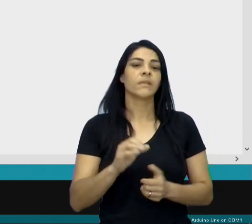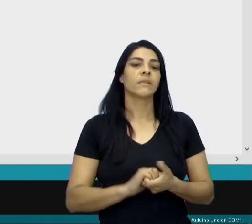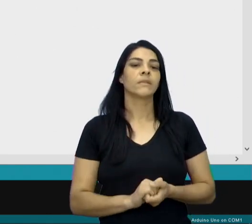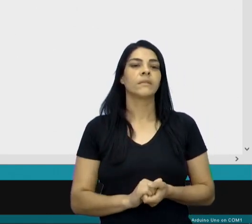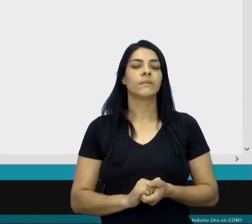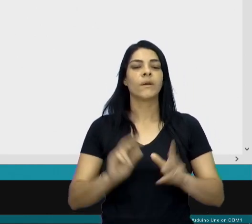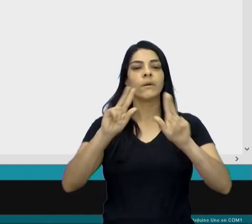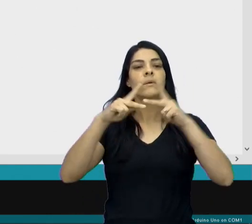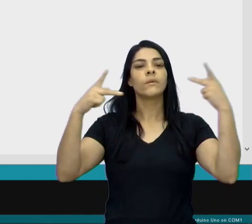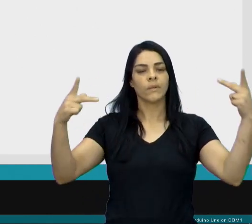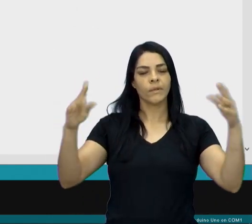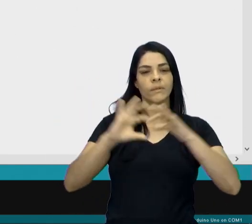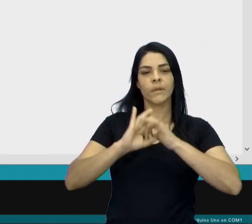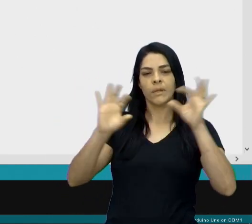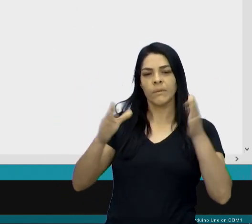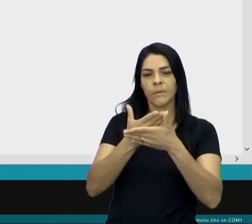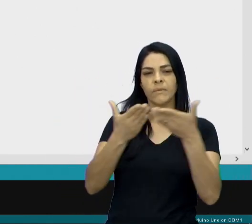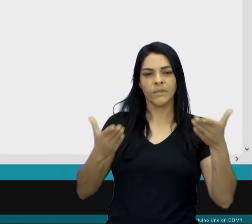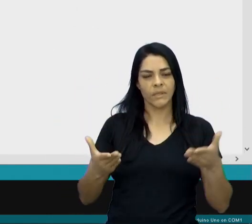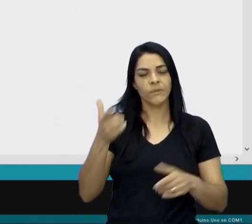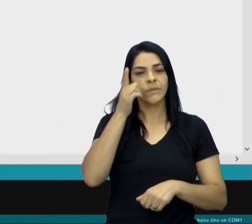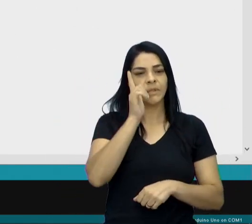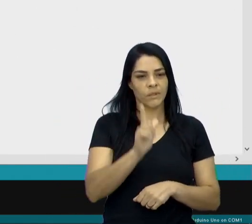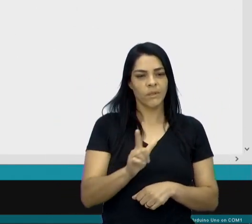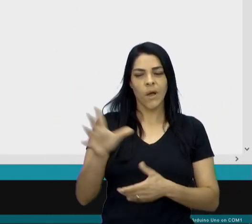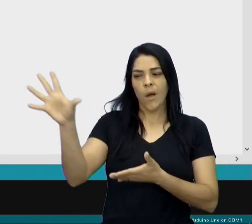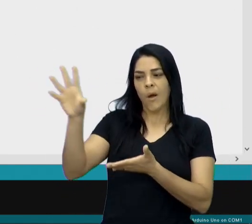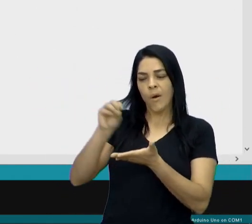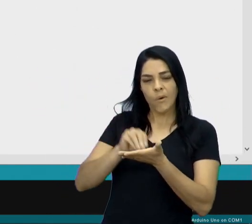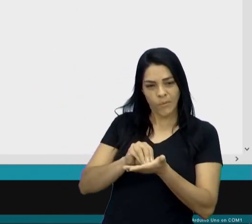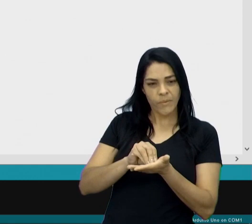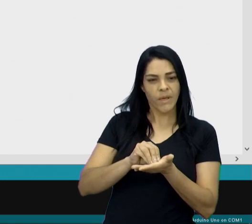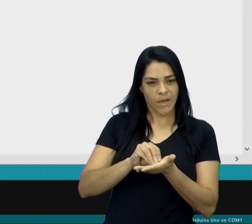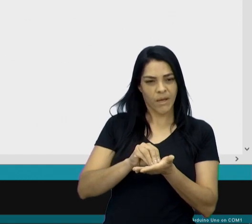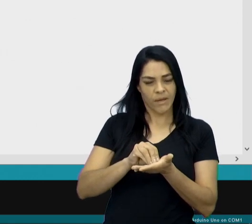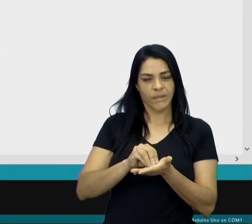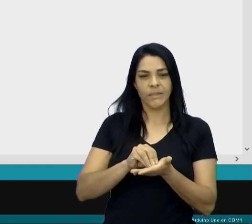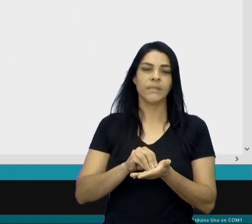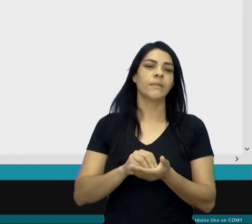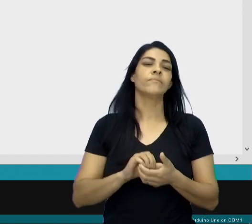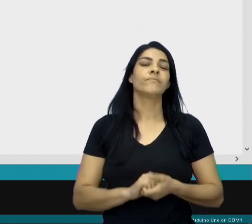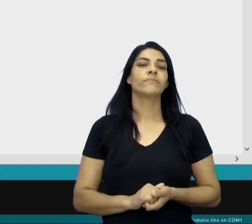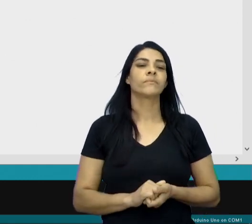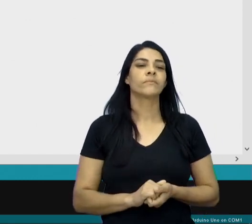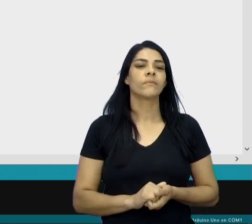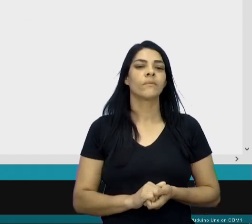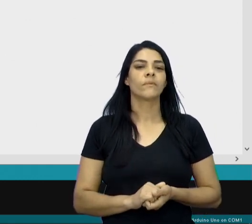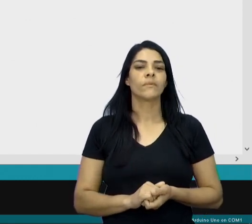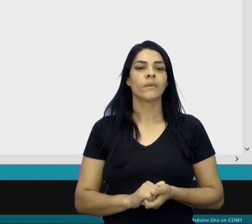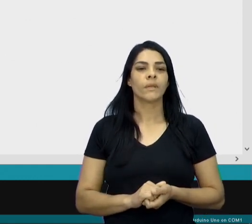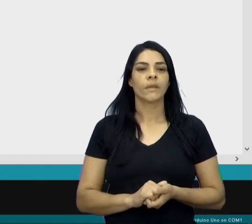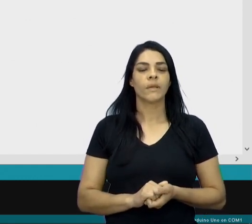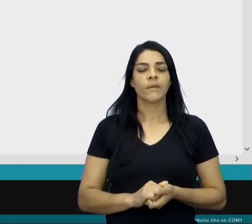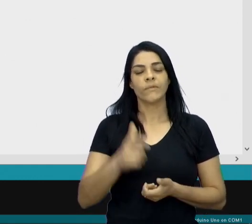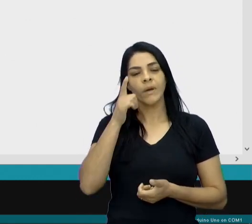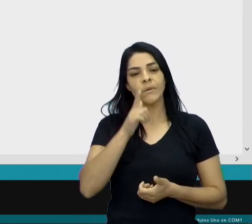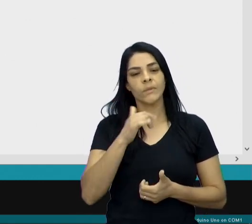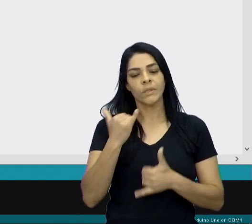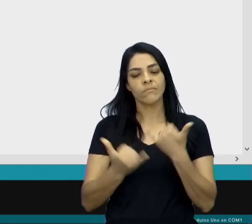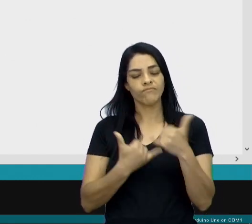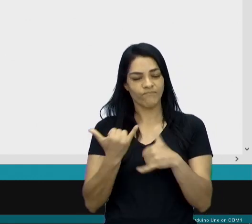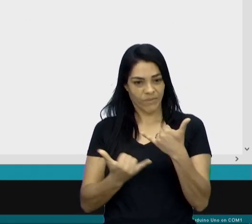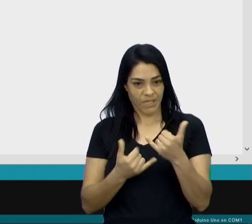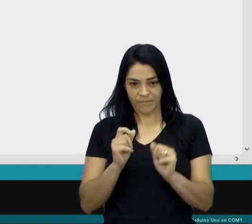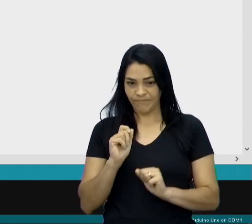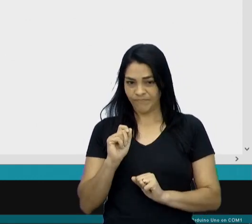link que tá disponível pra vocês, vocês podem simplesmente copiar, salvar no seu Arduino e jogar, tá bom? Então vamos lá,